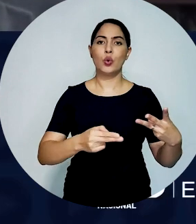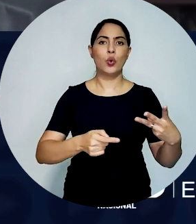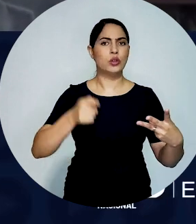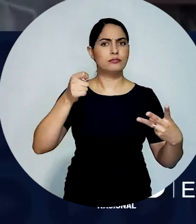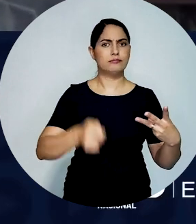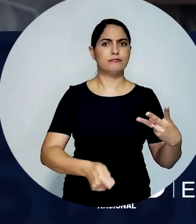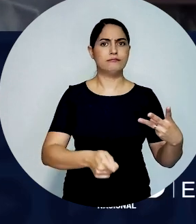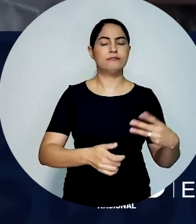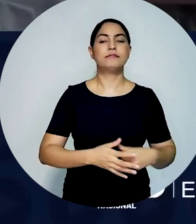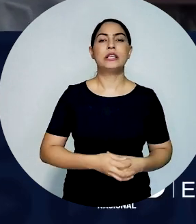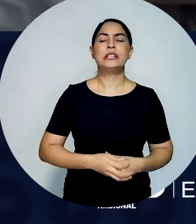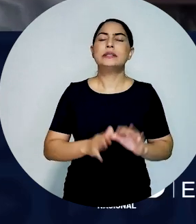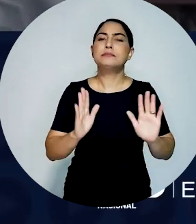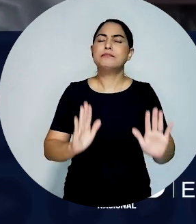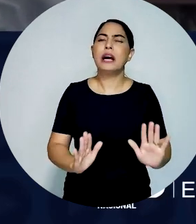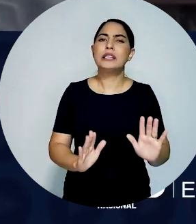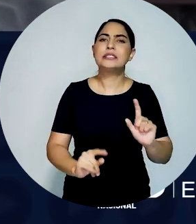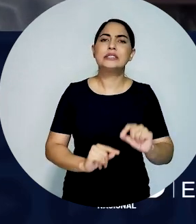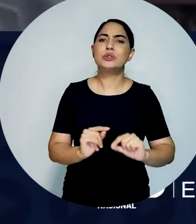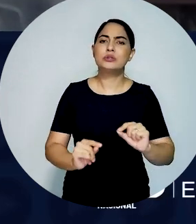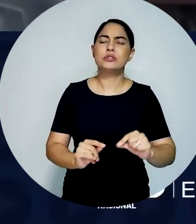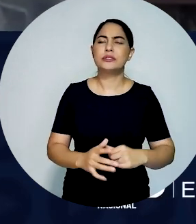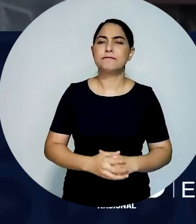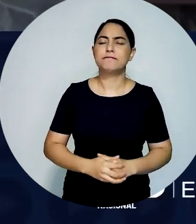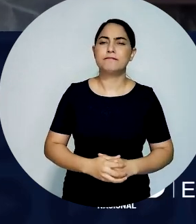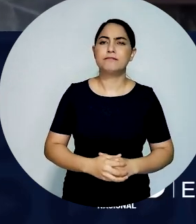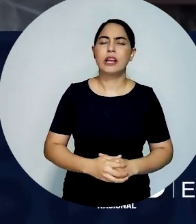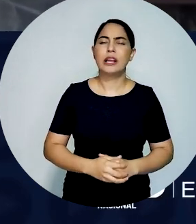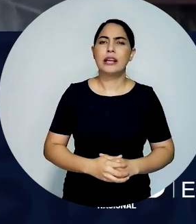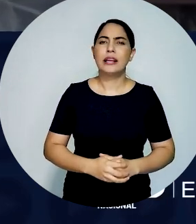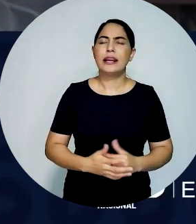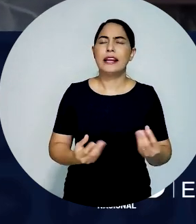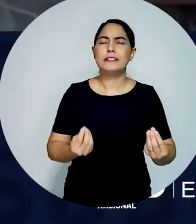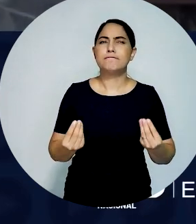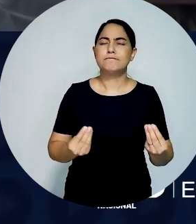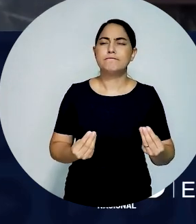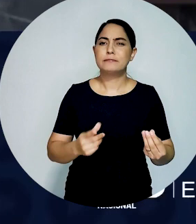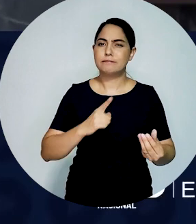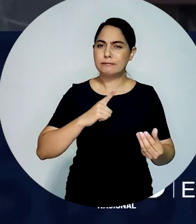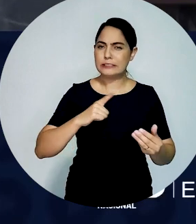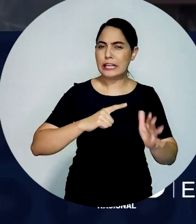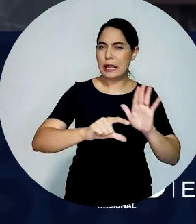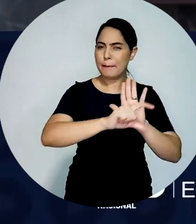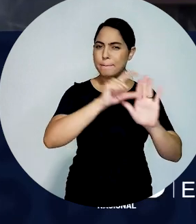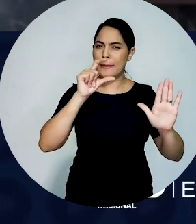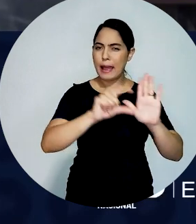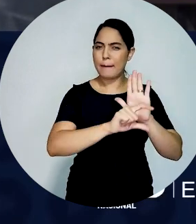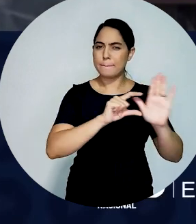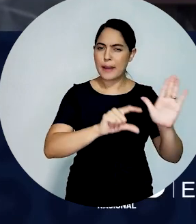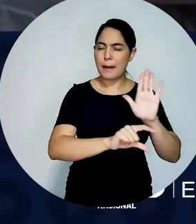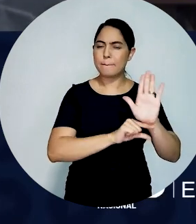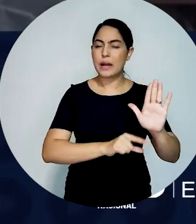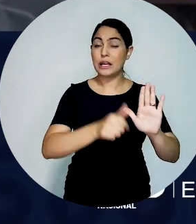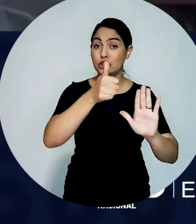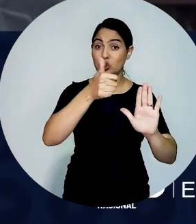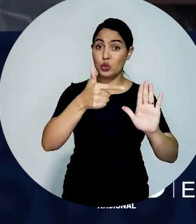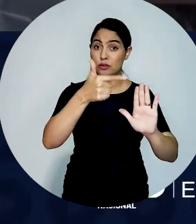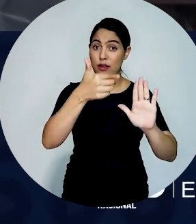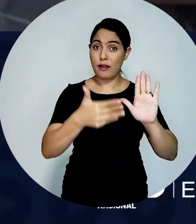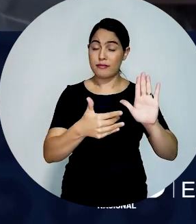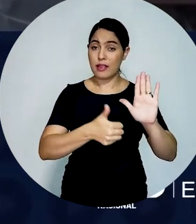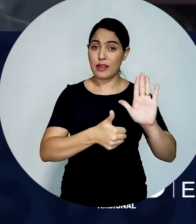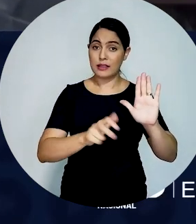né? Então, a gente, num primeiro momento, a gente fazendo a leitura, a literalidade, né, dos artigos,